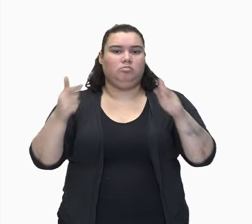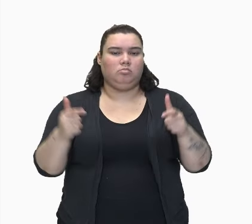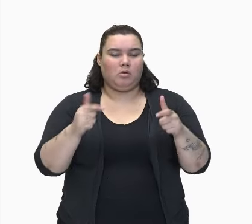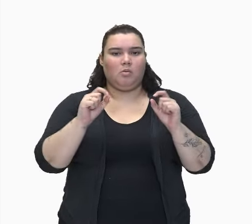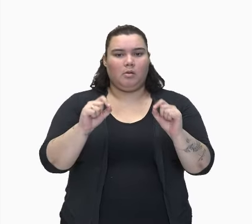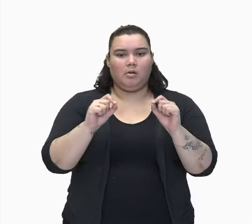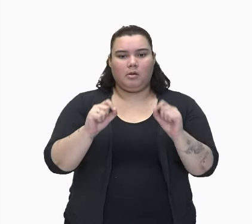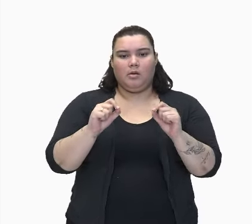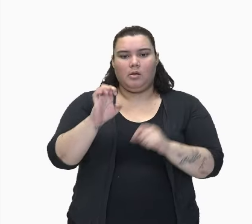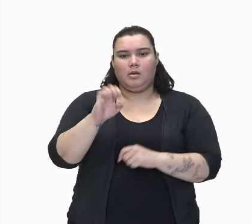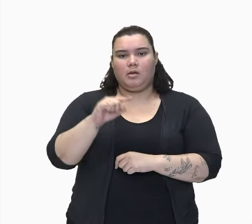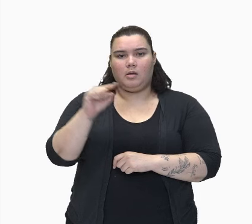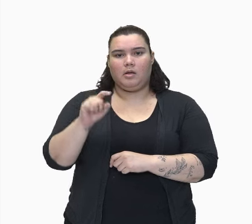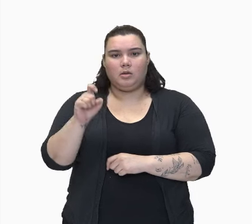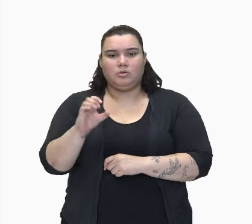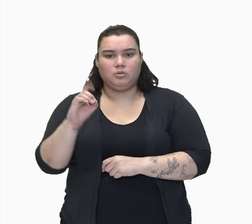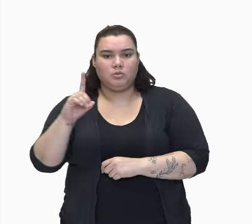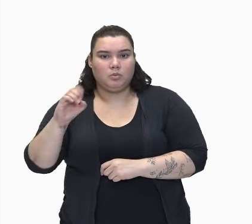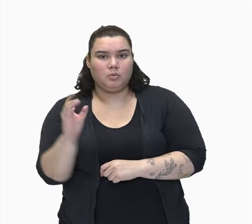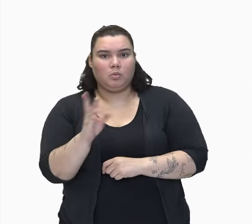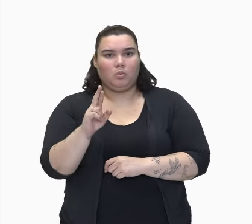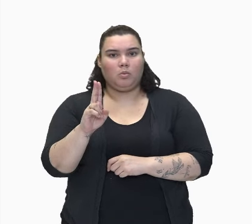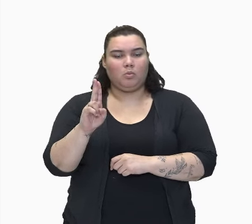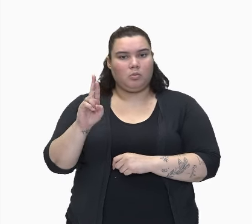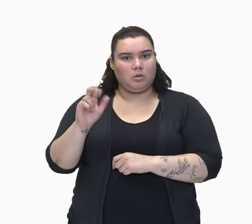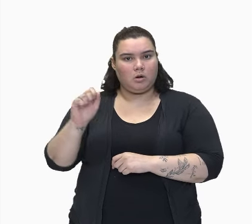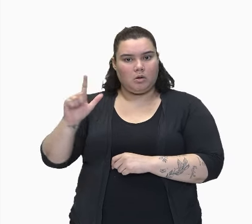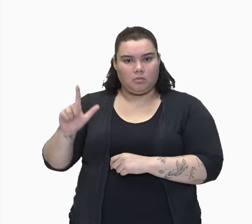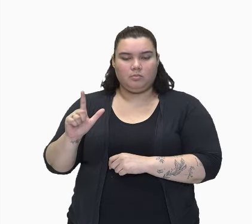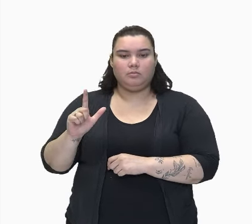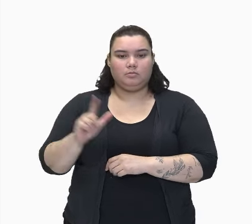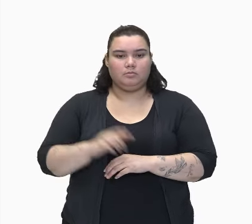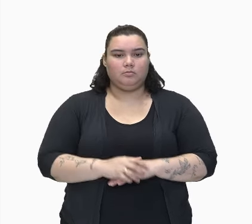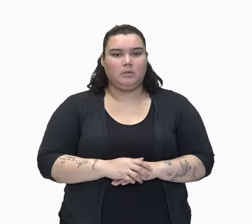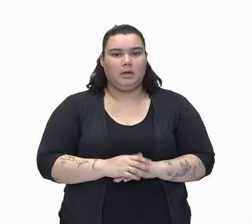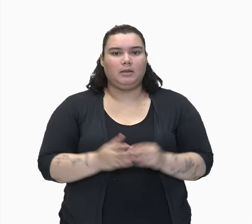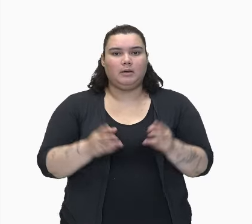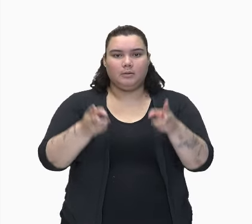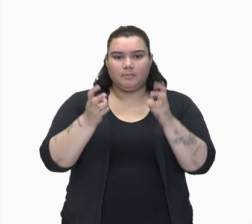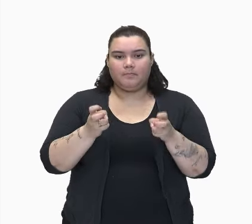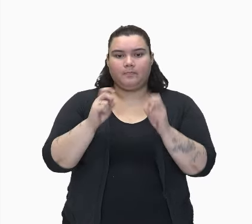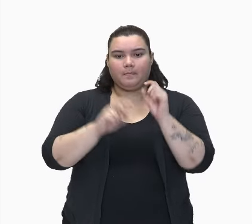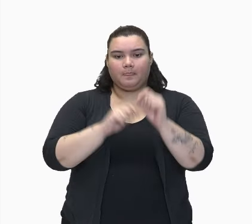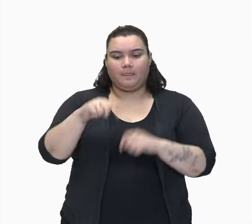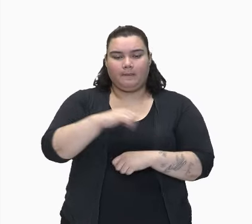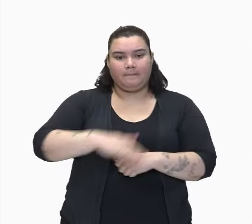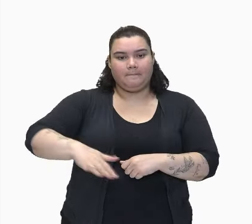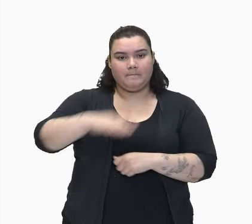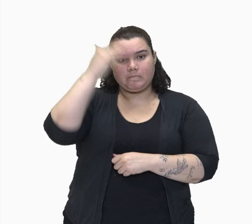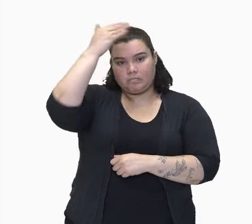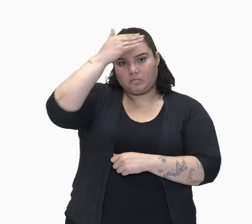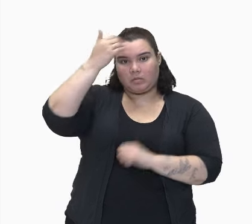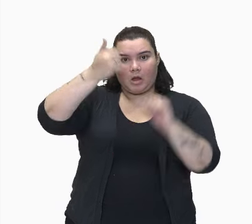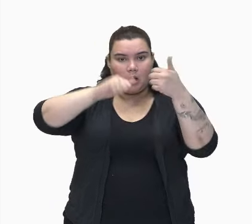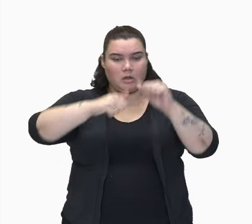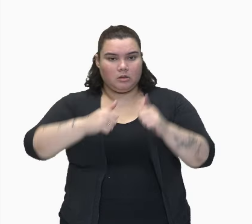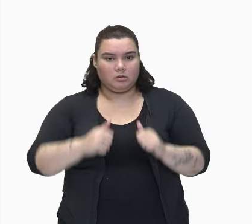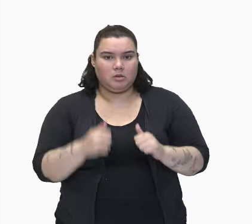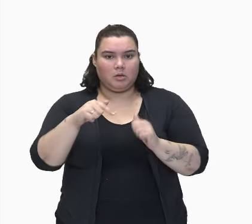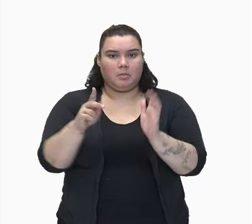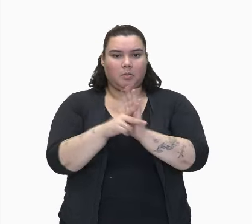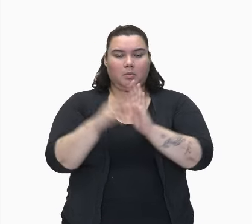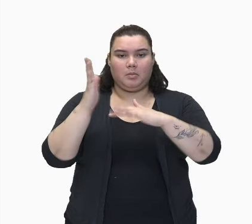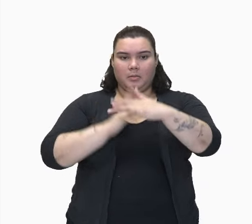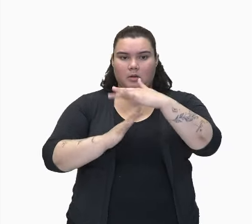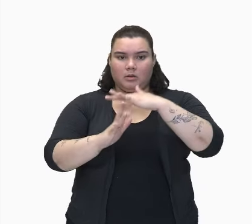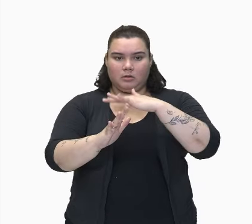êxodo rural, né? Então a gente observa aí que, né, essa parte do México, né, analisando esses fluxos migratórios